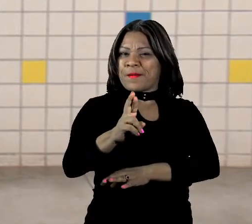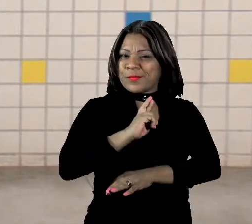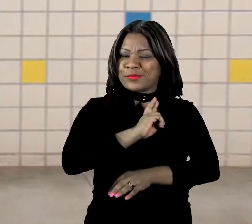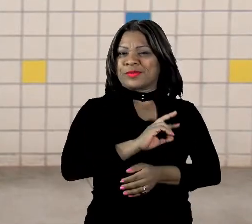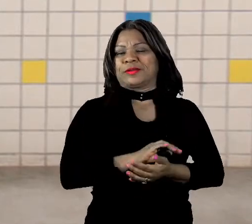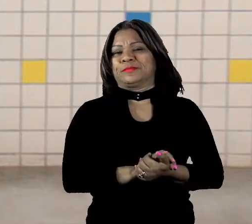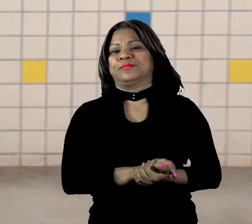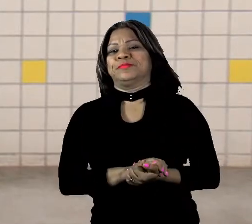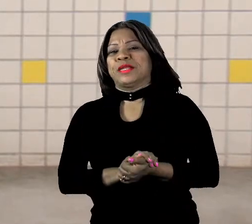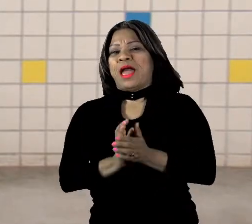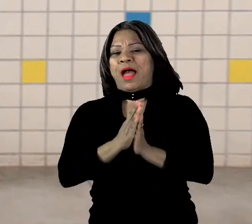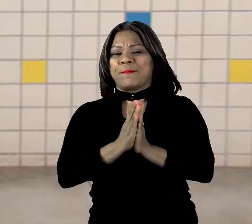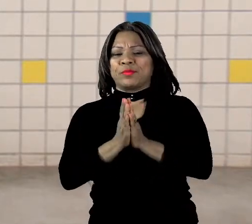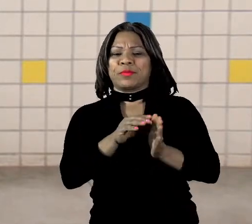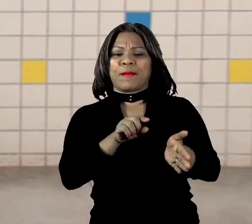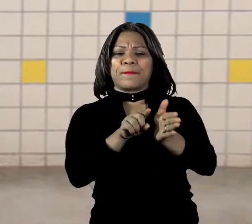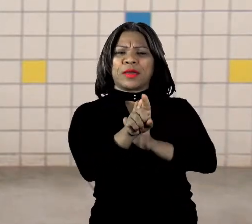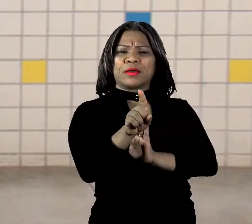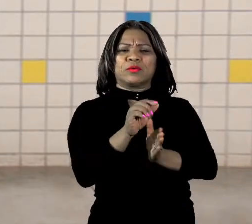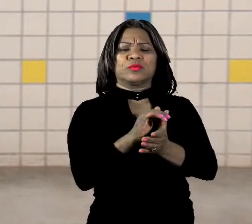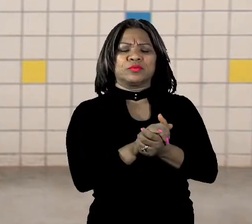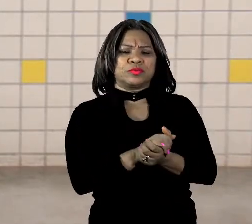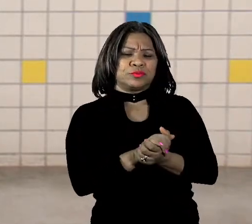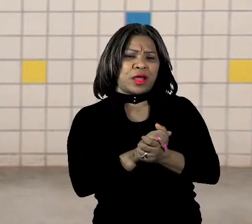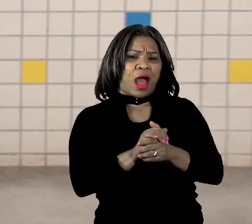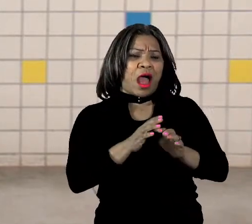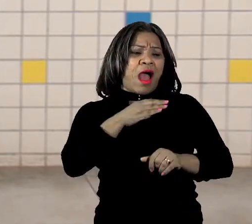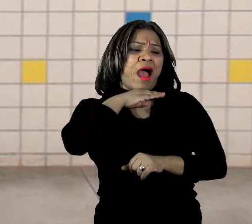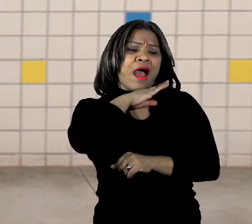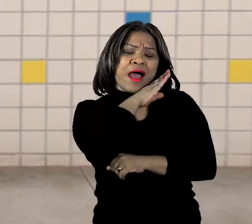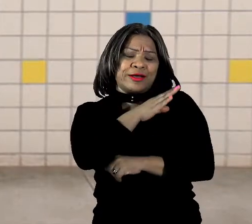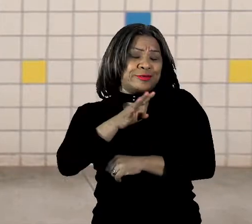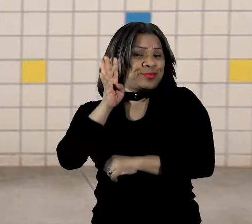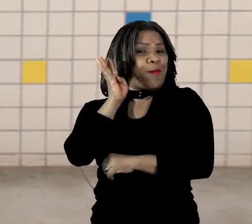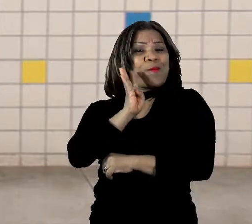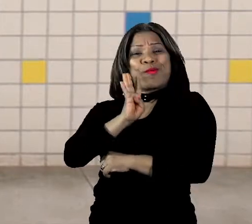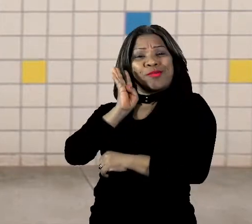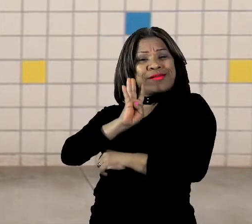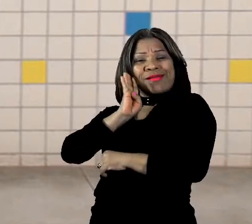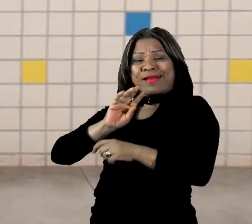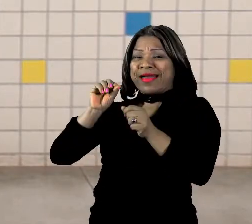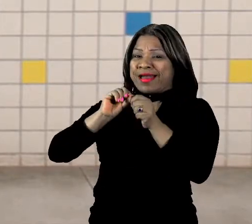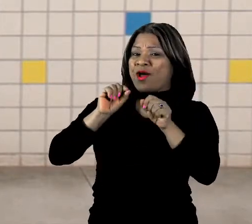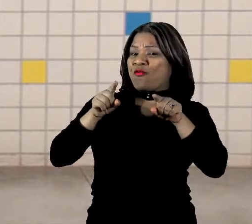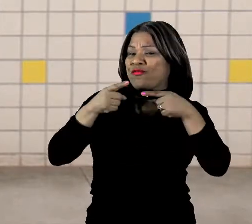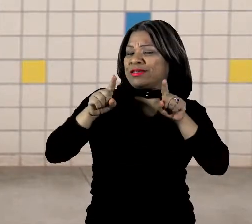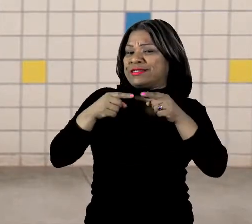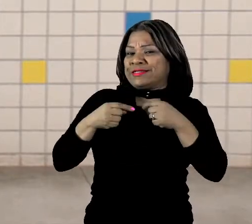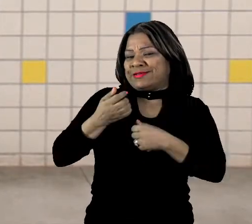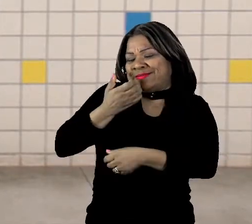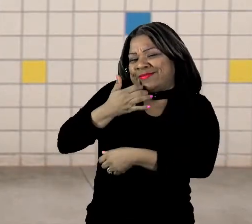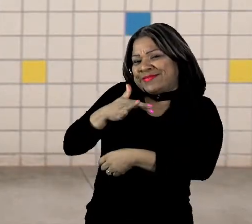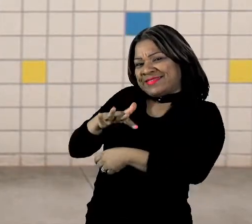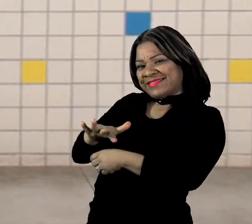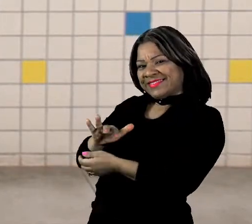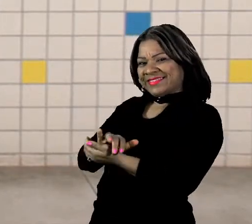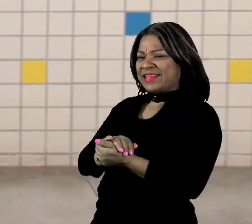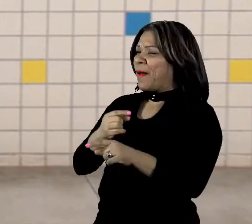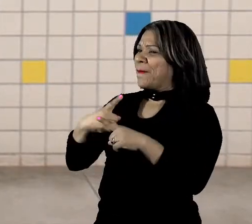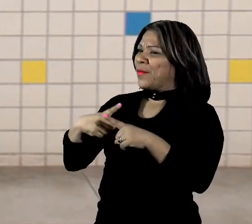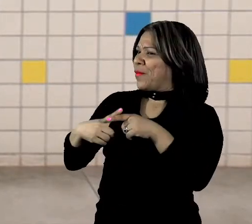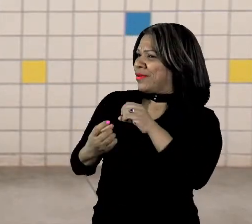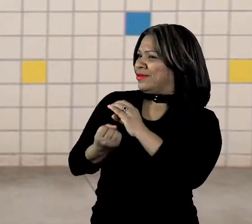Emília perguntou assim: achei super legal vocês fazerem música para criança. Por que surgiu essa